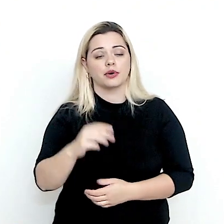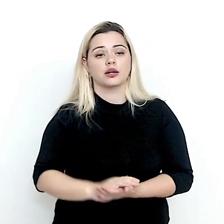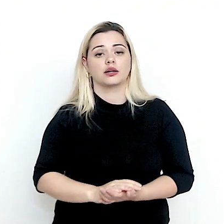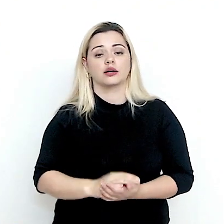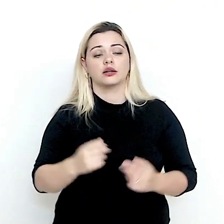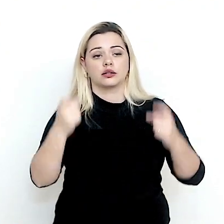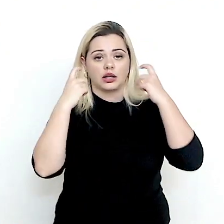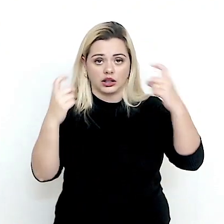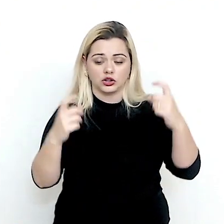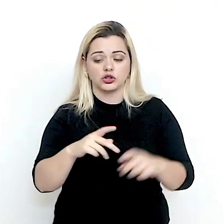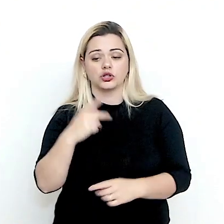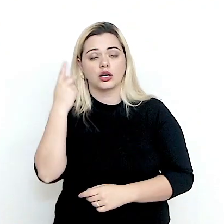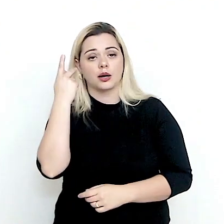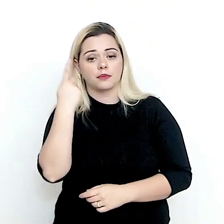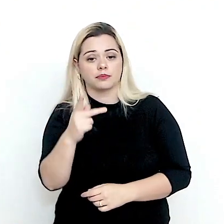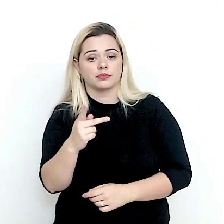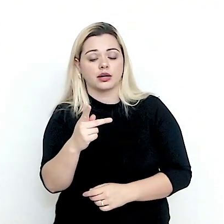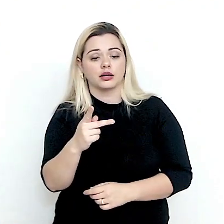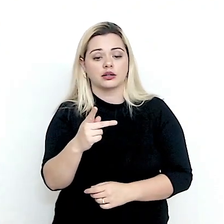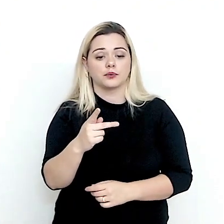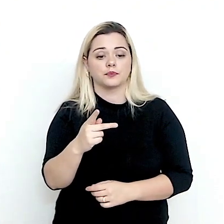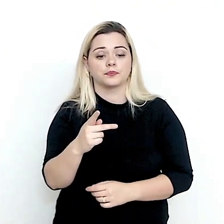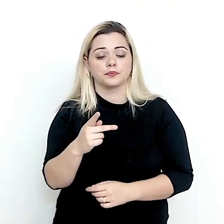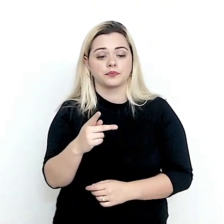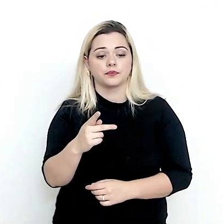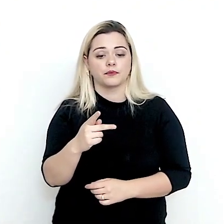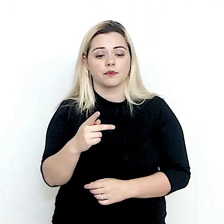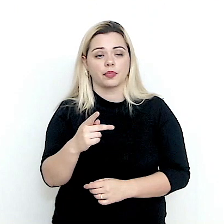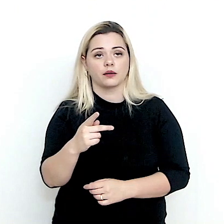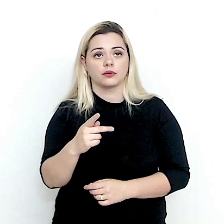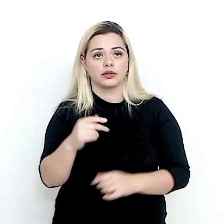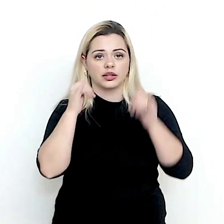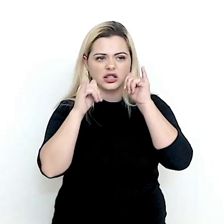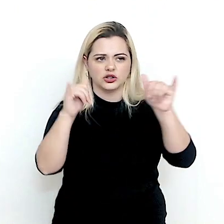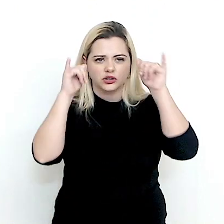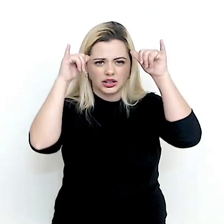2, né, por meio da sua subsidiária Isotope, né.